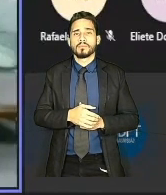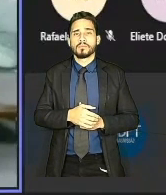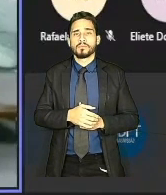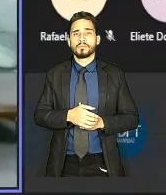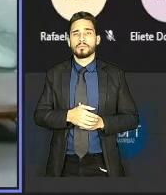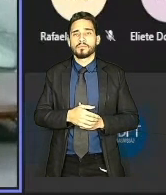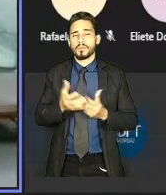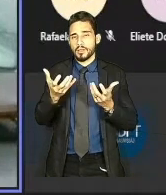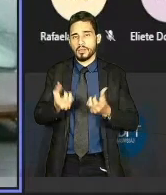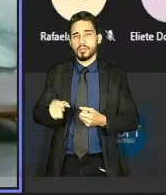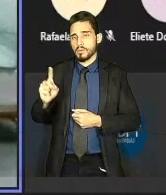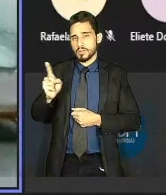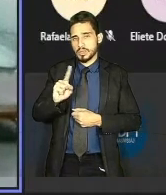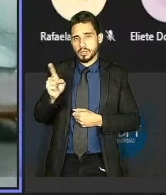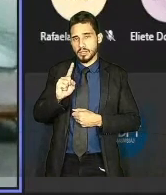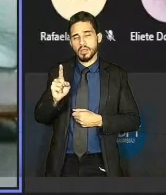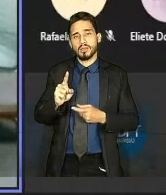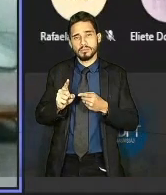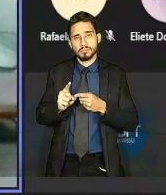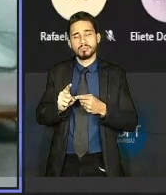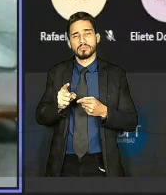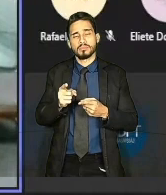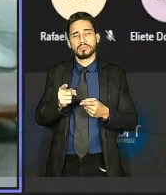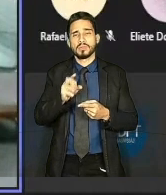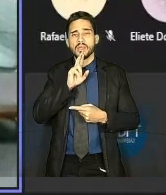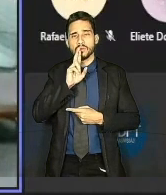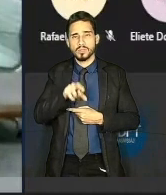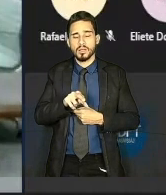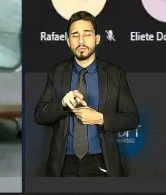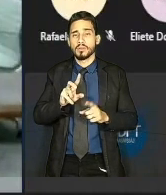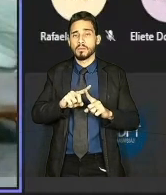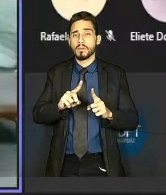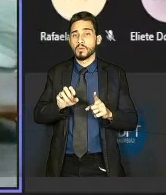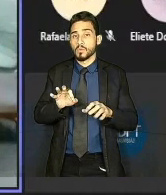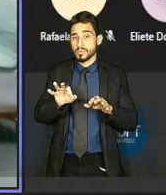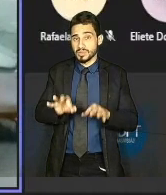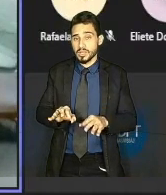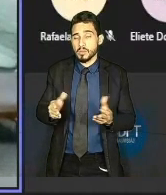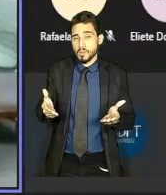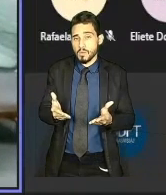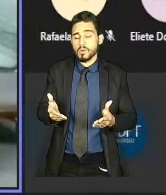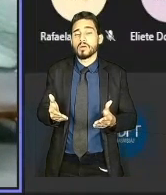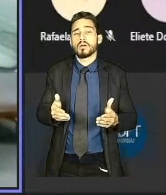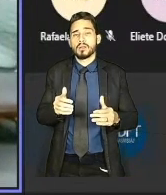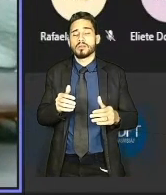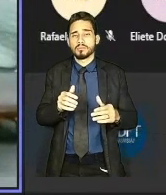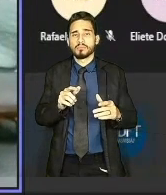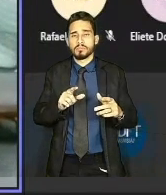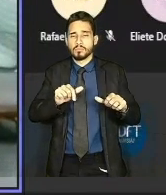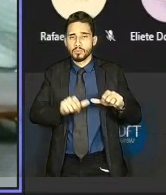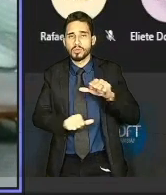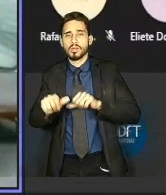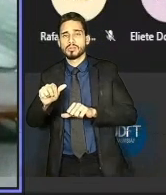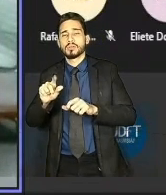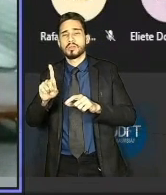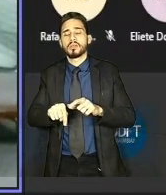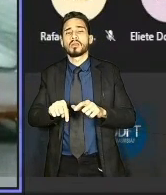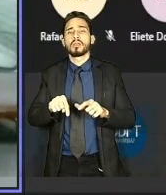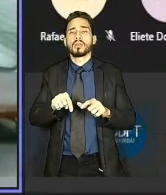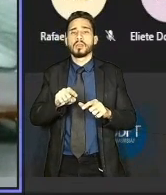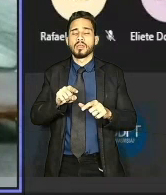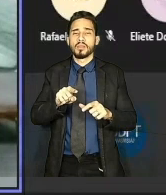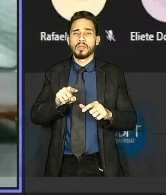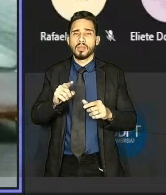O resultado proferido foi negar provimento, mas o resultado correto que se proclama agora